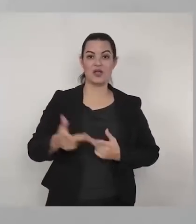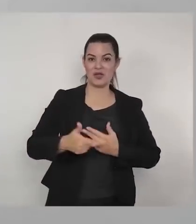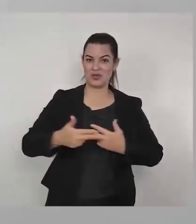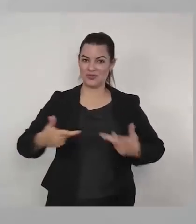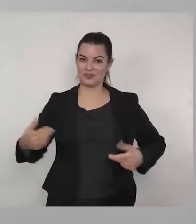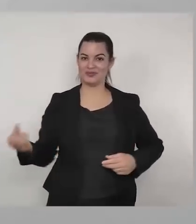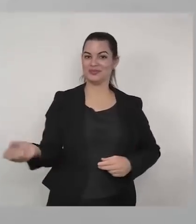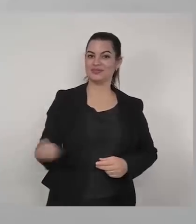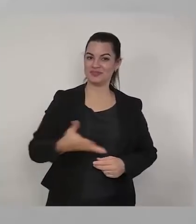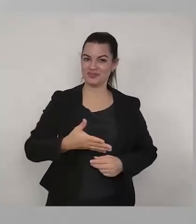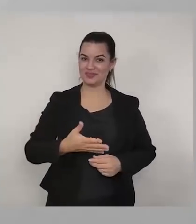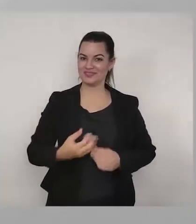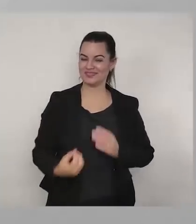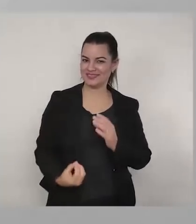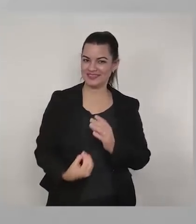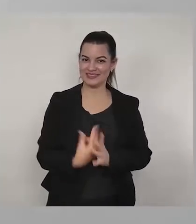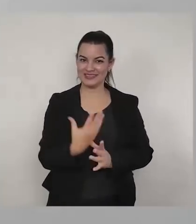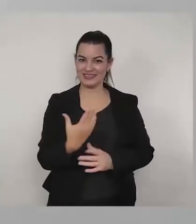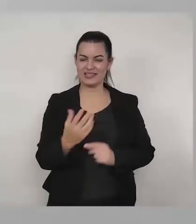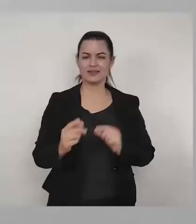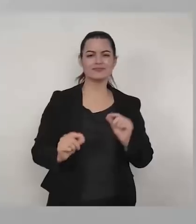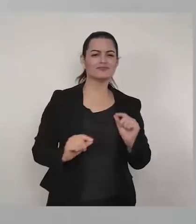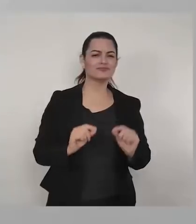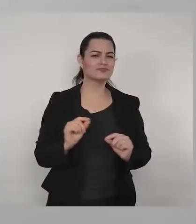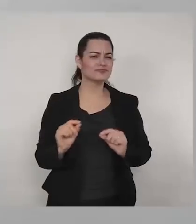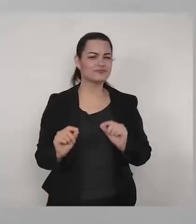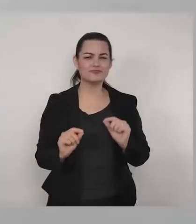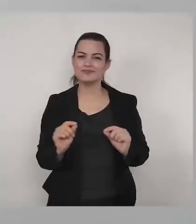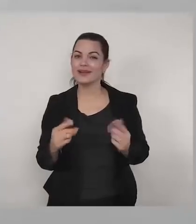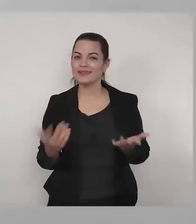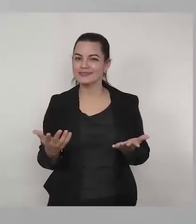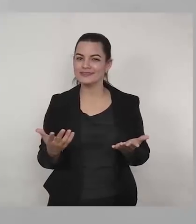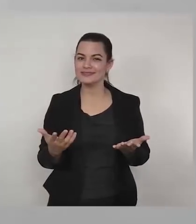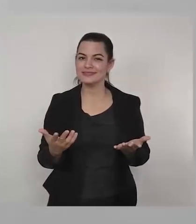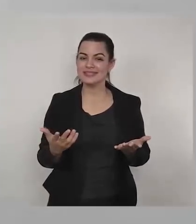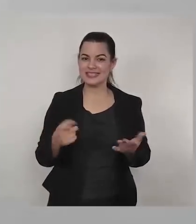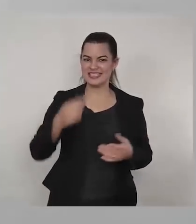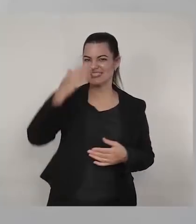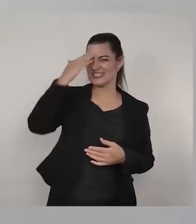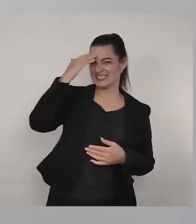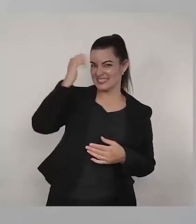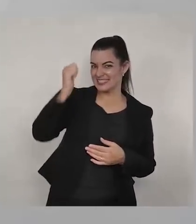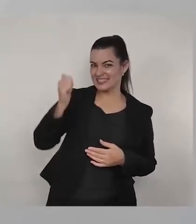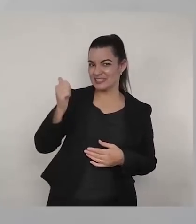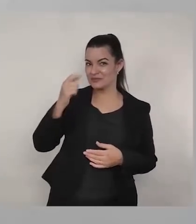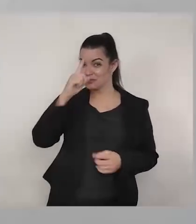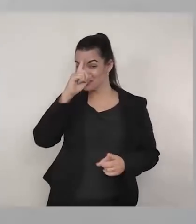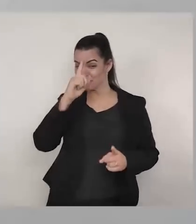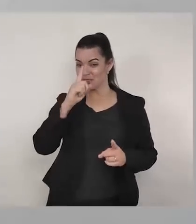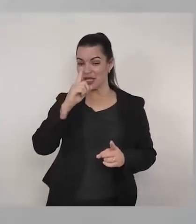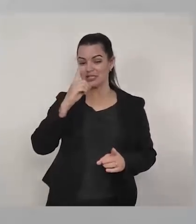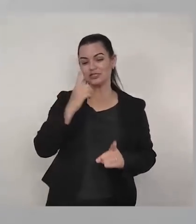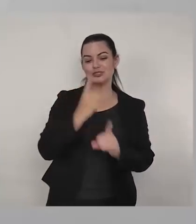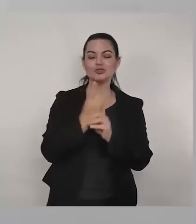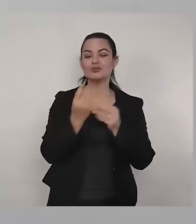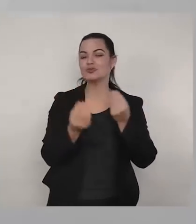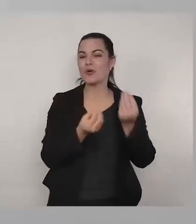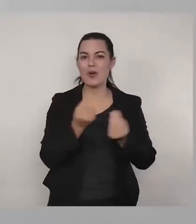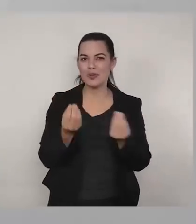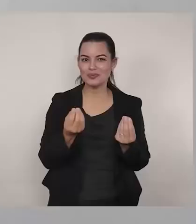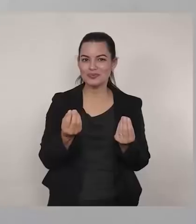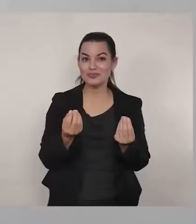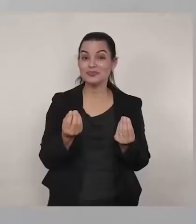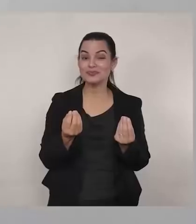algumas novidades por aqui. Será que você consegue descobrir qual será o nosso